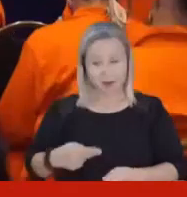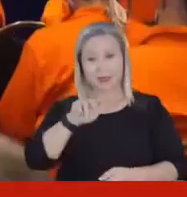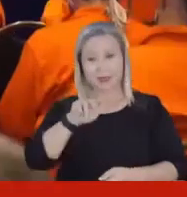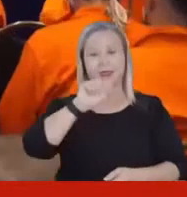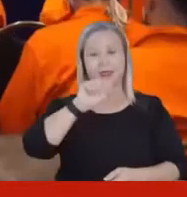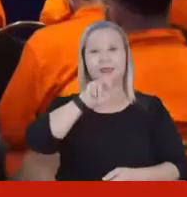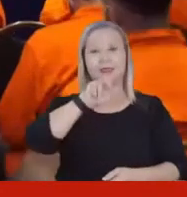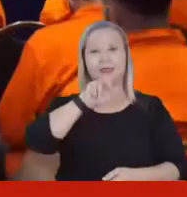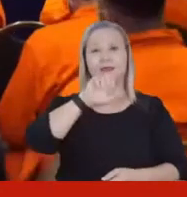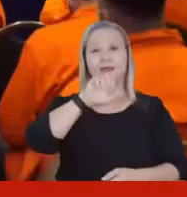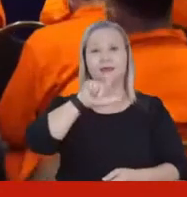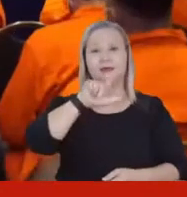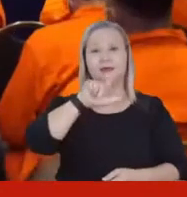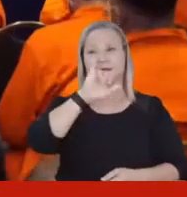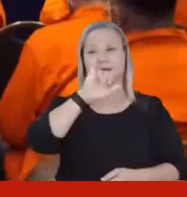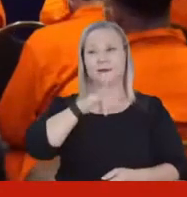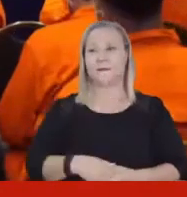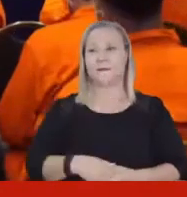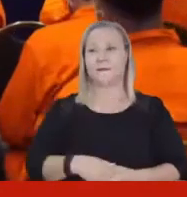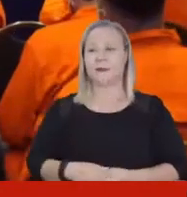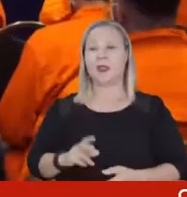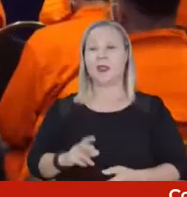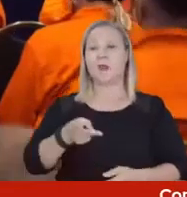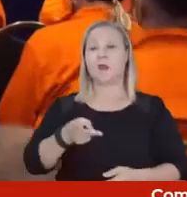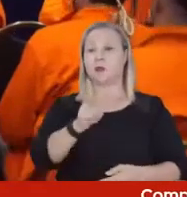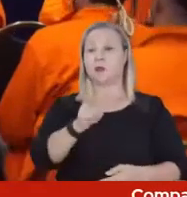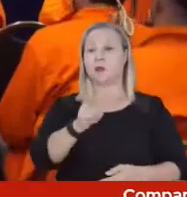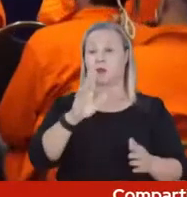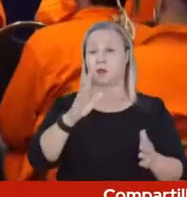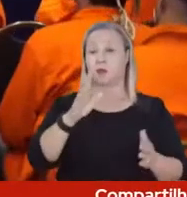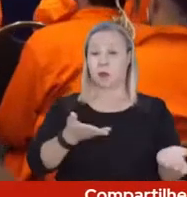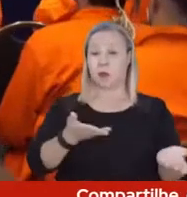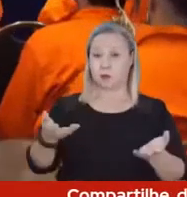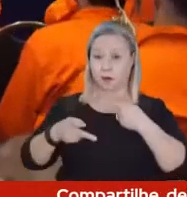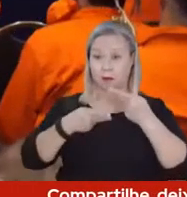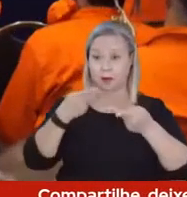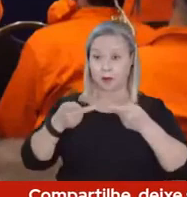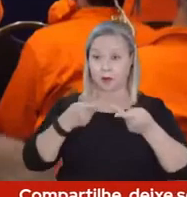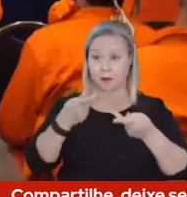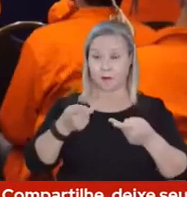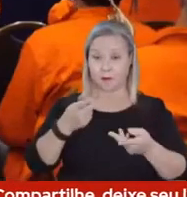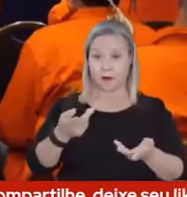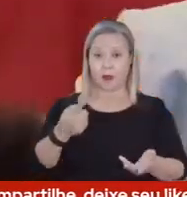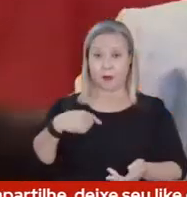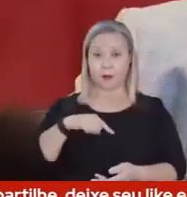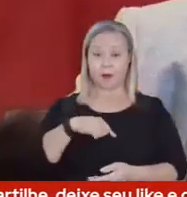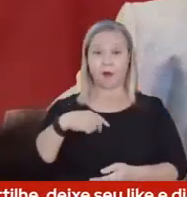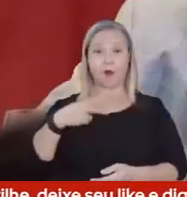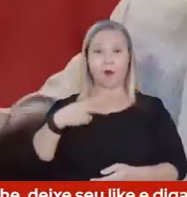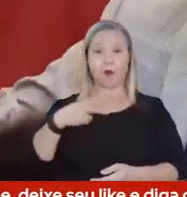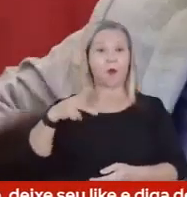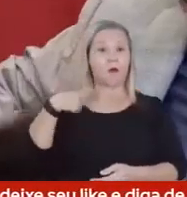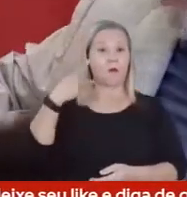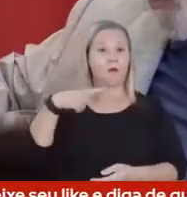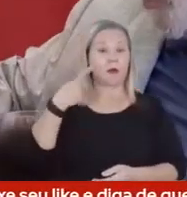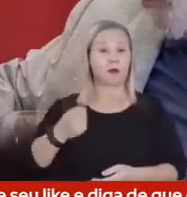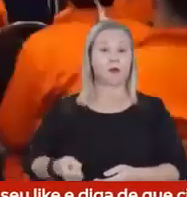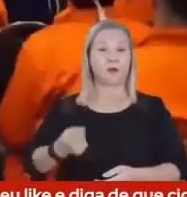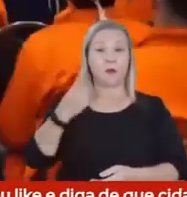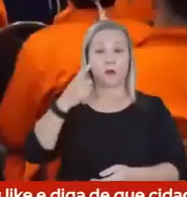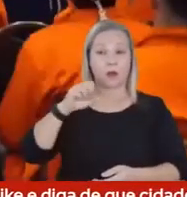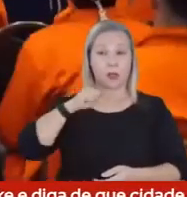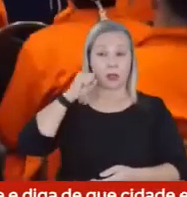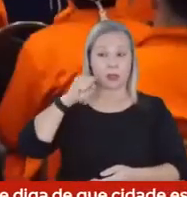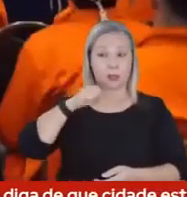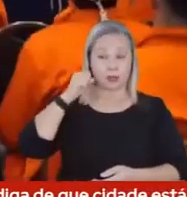Vamos dar sequência aqui. Queria passar também para fazer uma fala para a gente aqui, o vereador e ex-senador Lindbergh Farias.